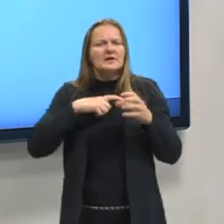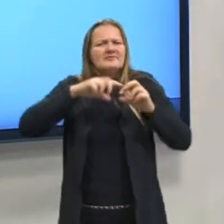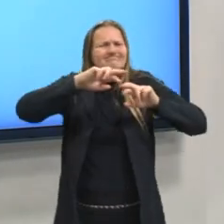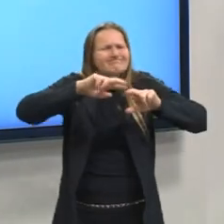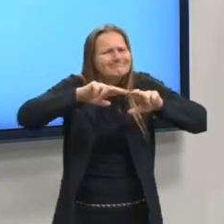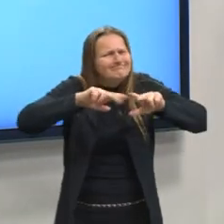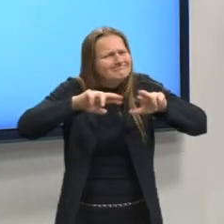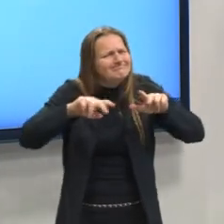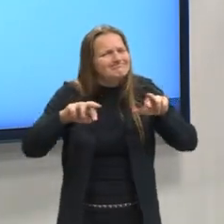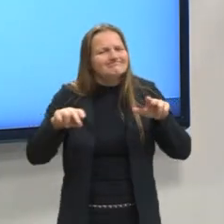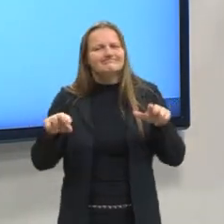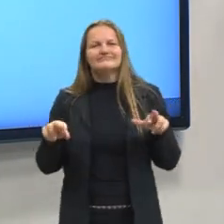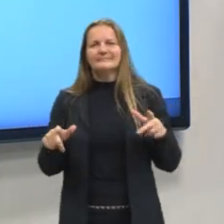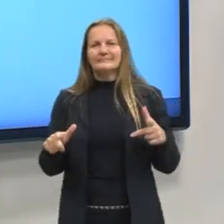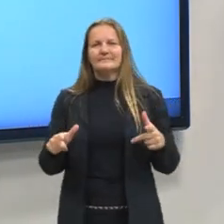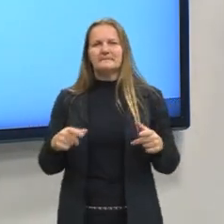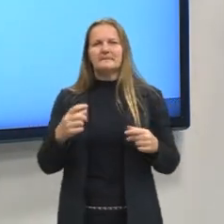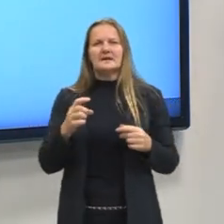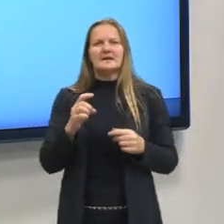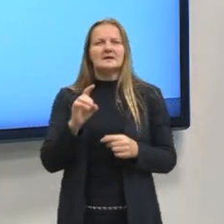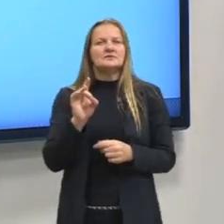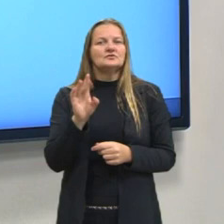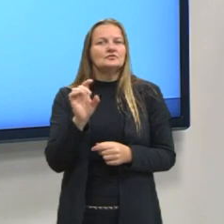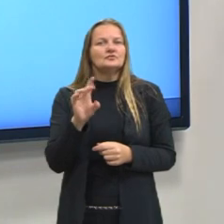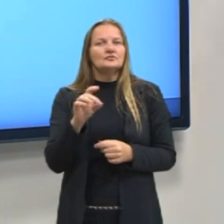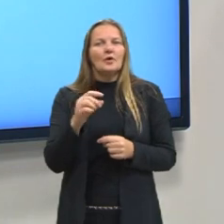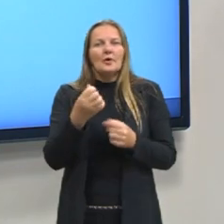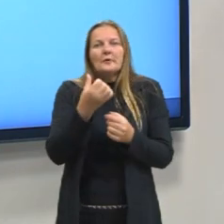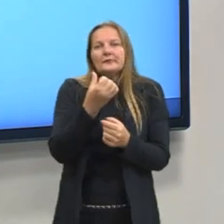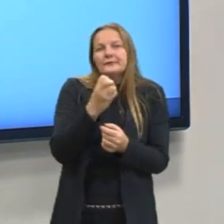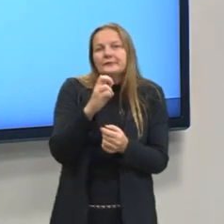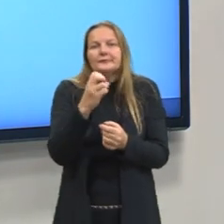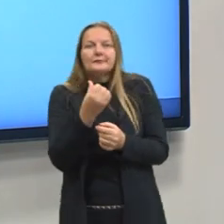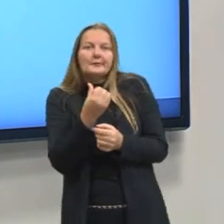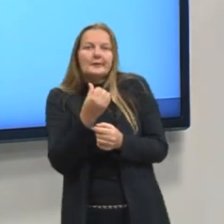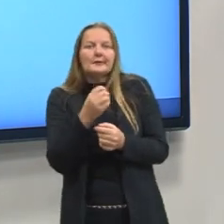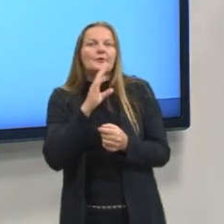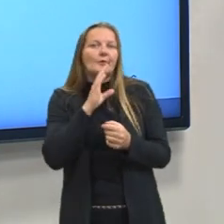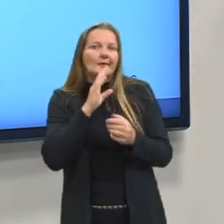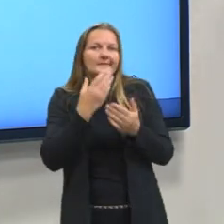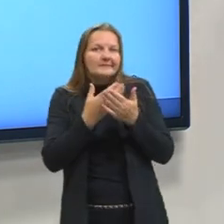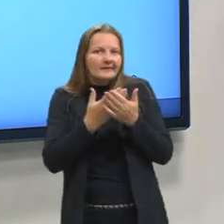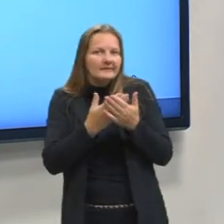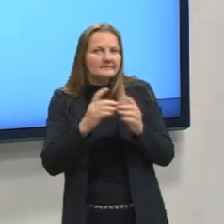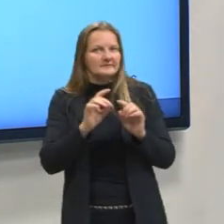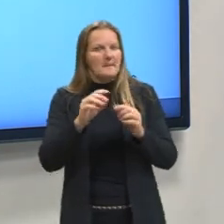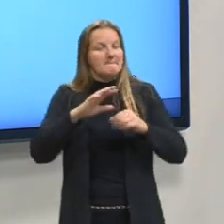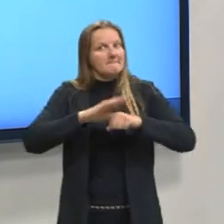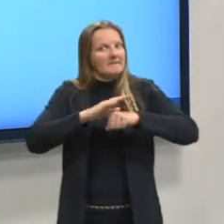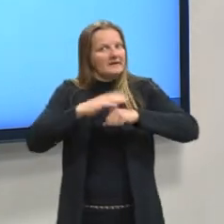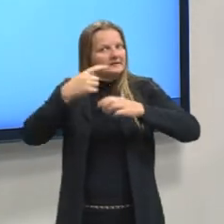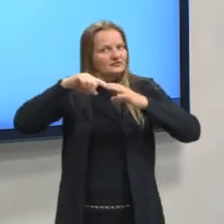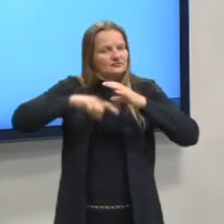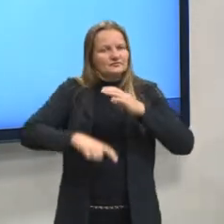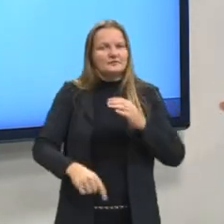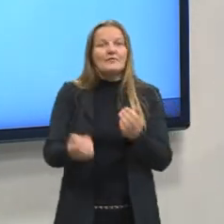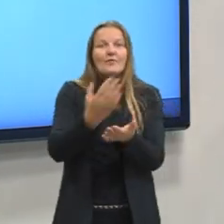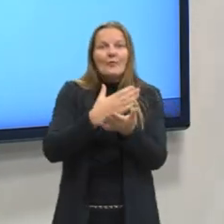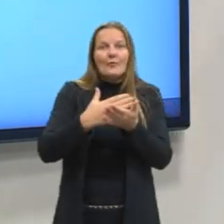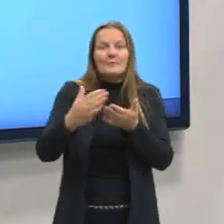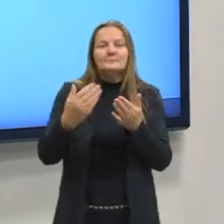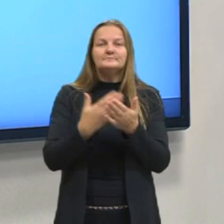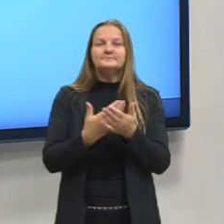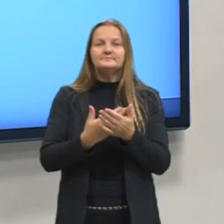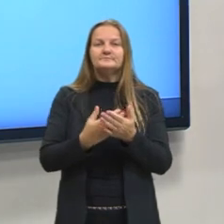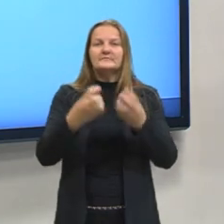diversas figuras de linguagem que não são só aquela meia dúzia que a gente costuma trabalhar em sala de aula e eu pensei em começar a